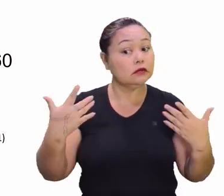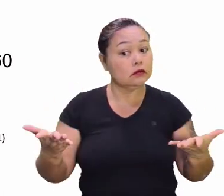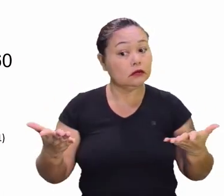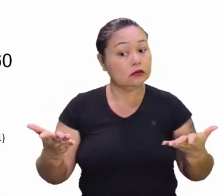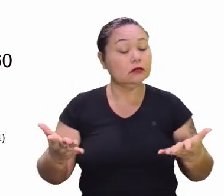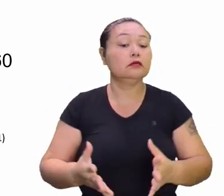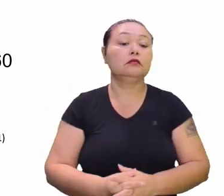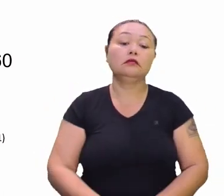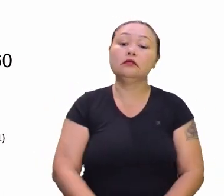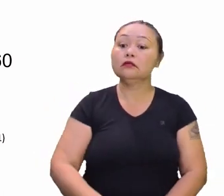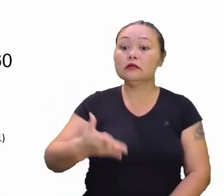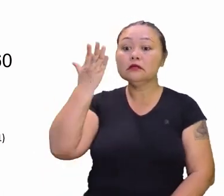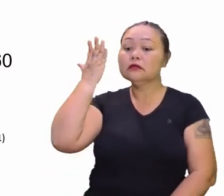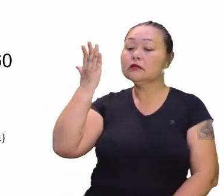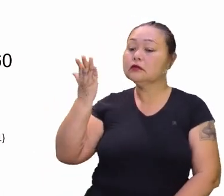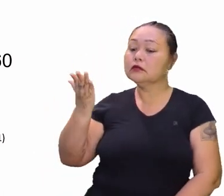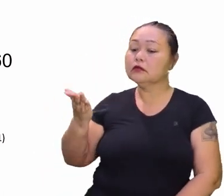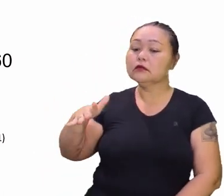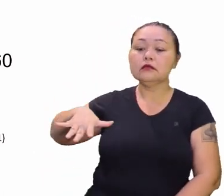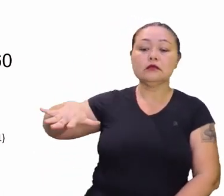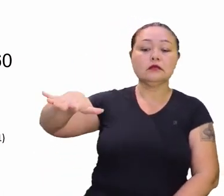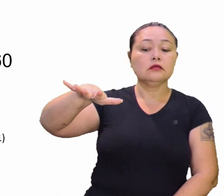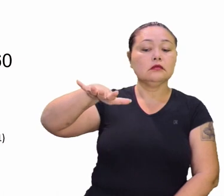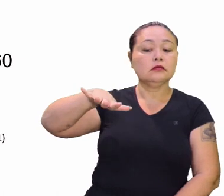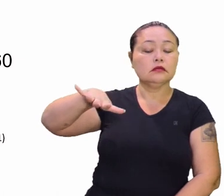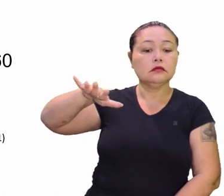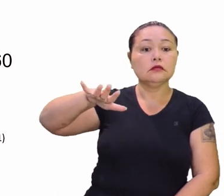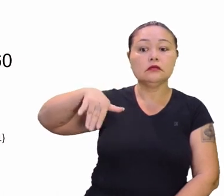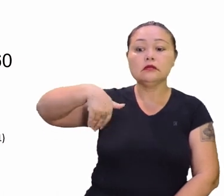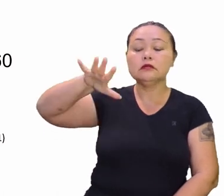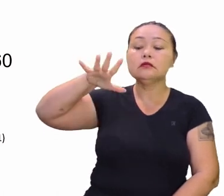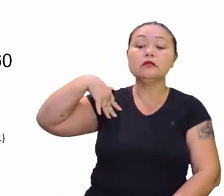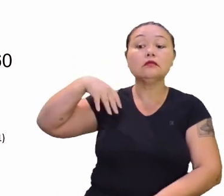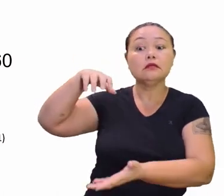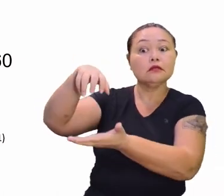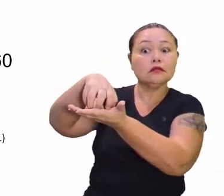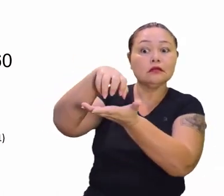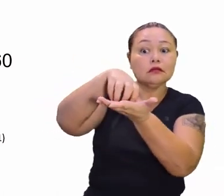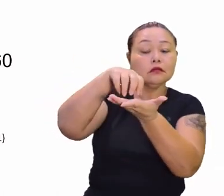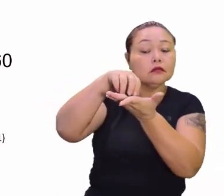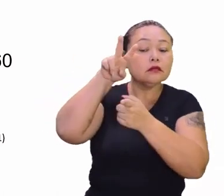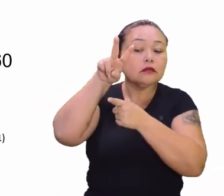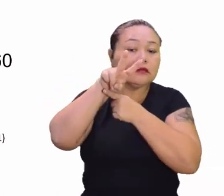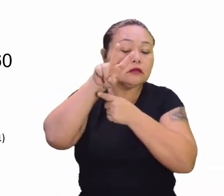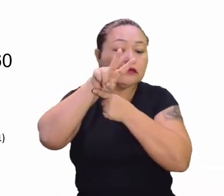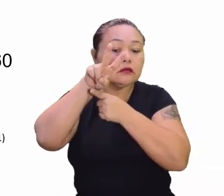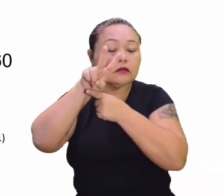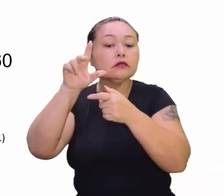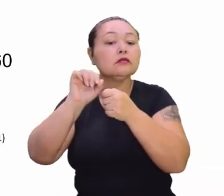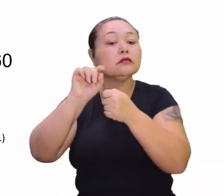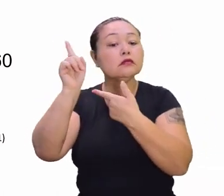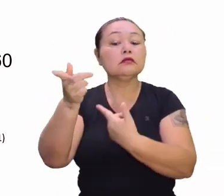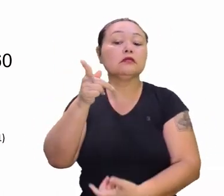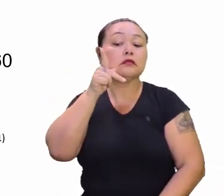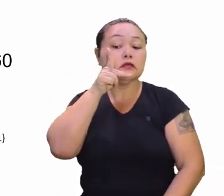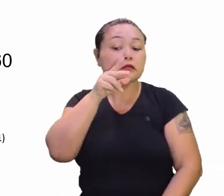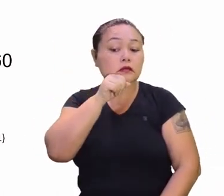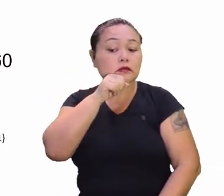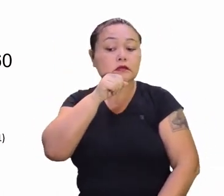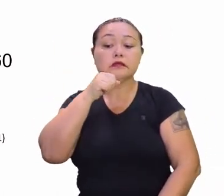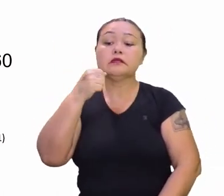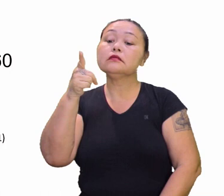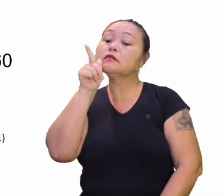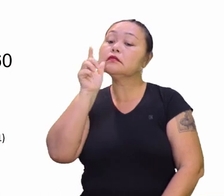Então, olha só quais são as áreas que nós temos mais unidades de conservação: Porto Velho, Guajará e Machadinho do Oeste, né,